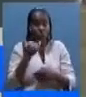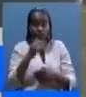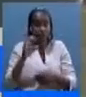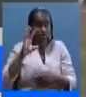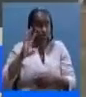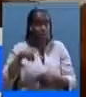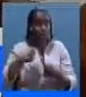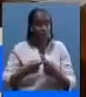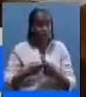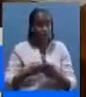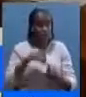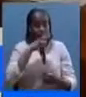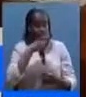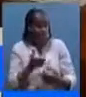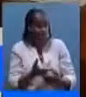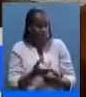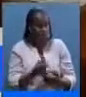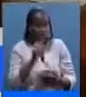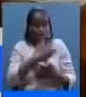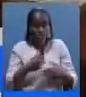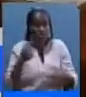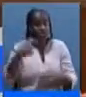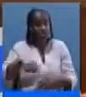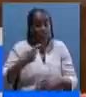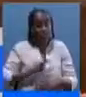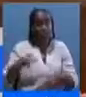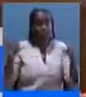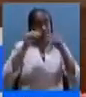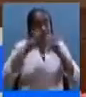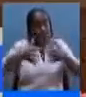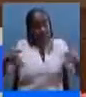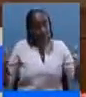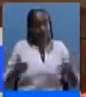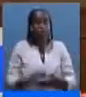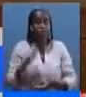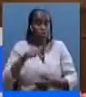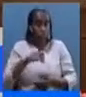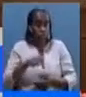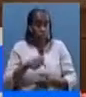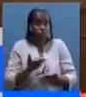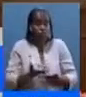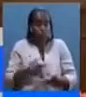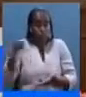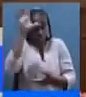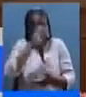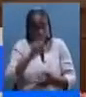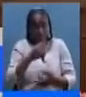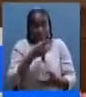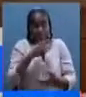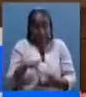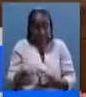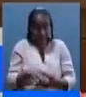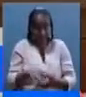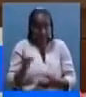os passos devem ser mais intensos. Hoje a prática moderna permite, não só através das